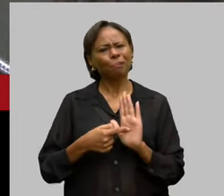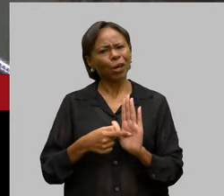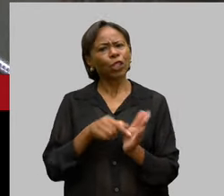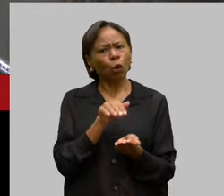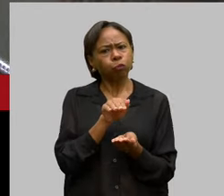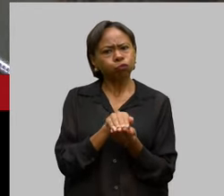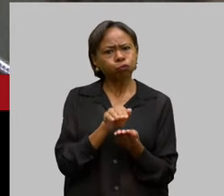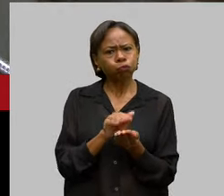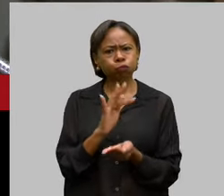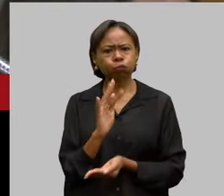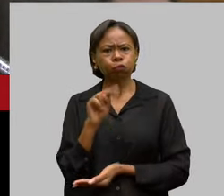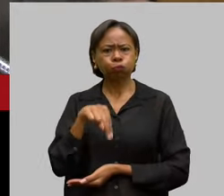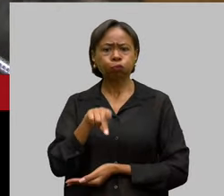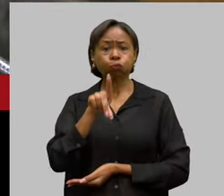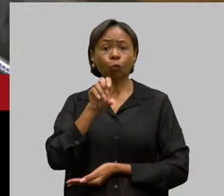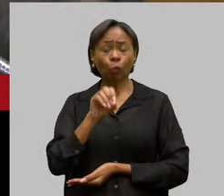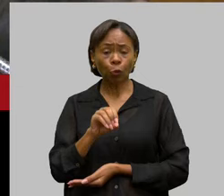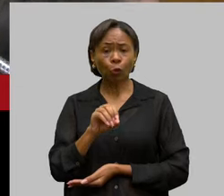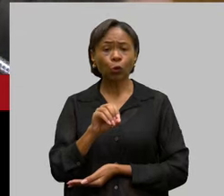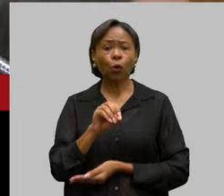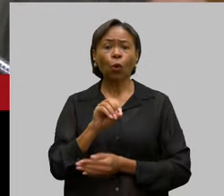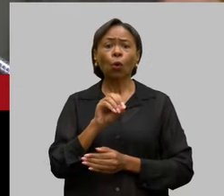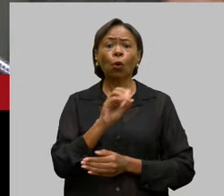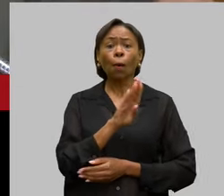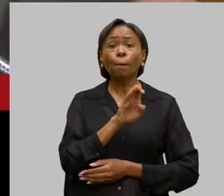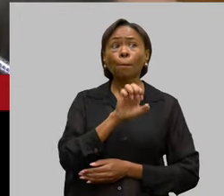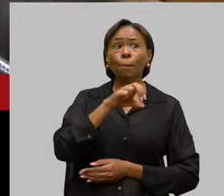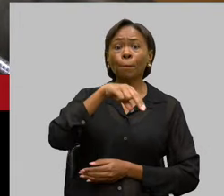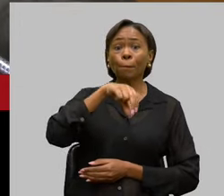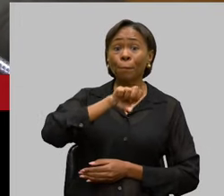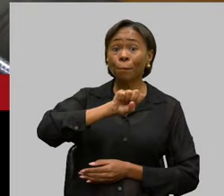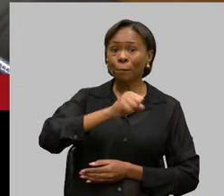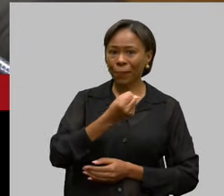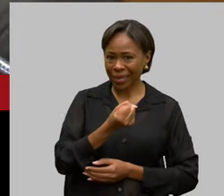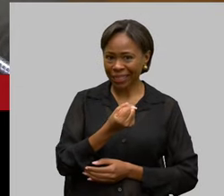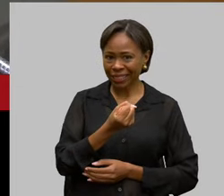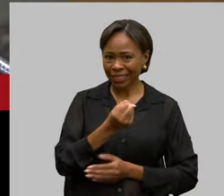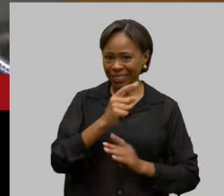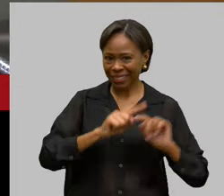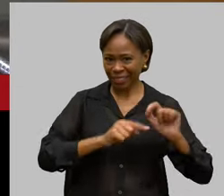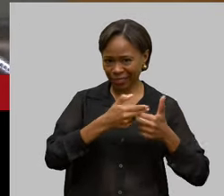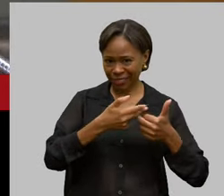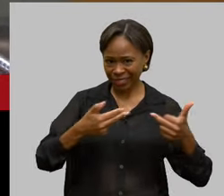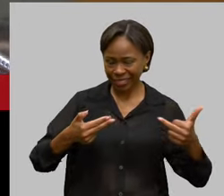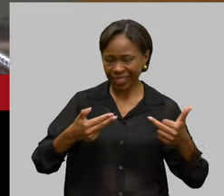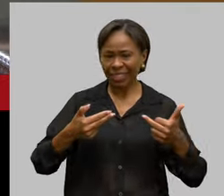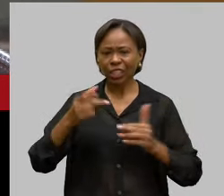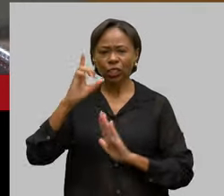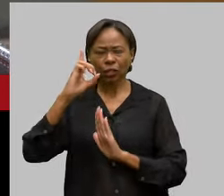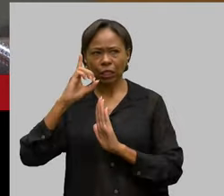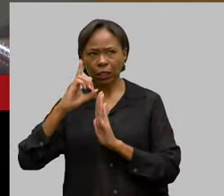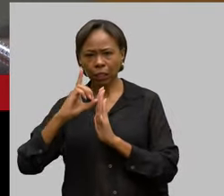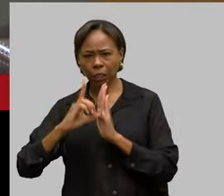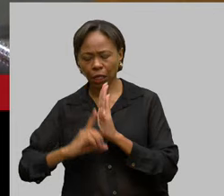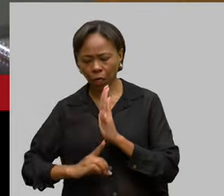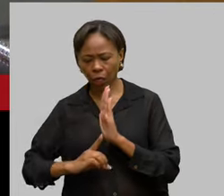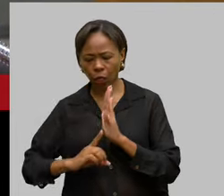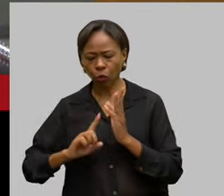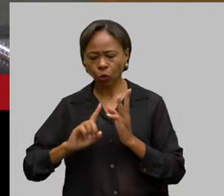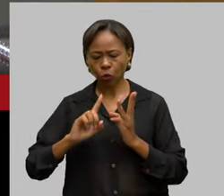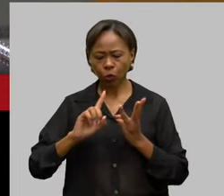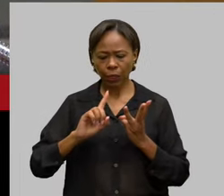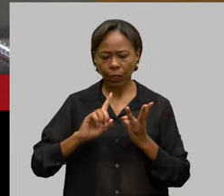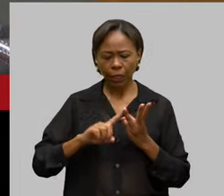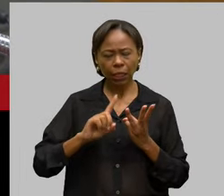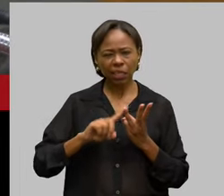direitos e bens direitos e eh tem tem um outro lá bens direitos